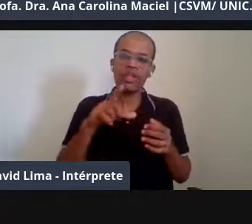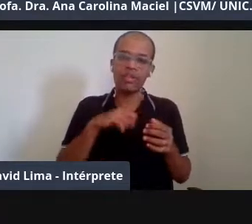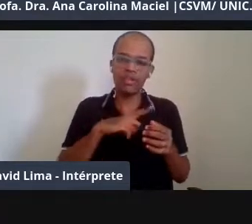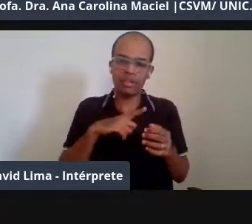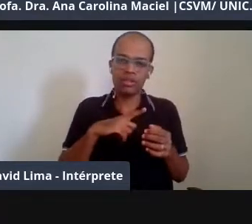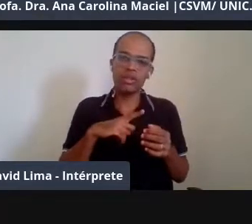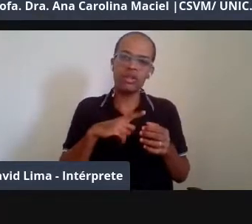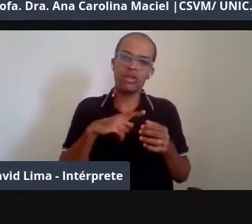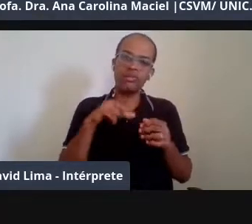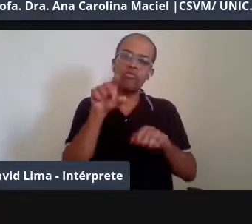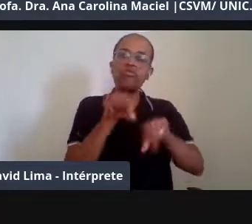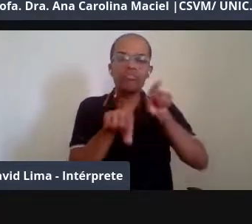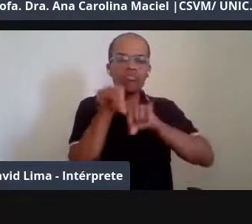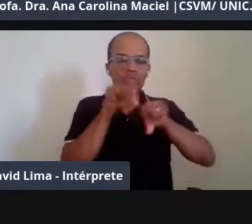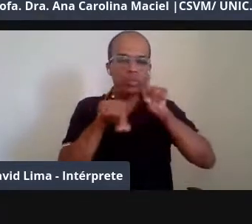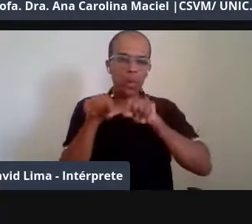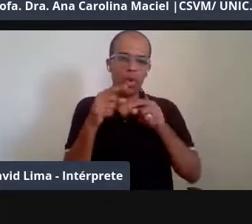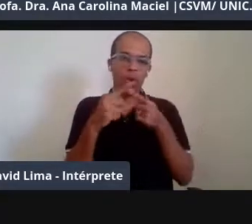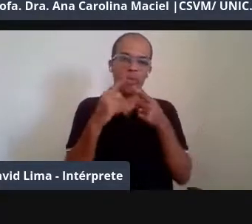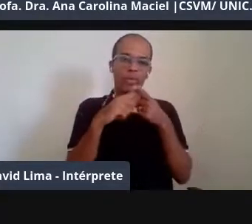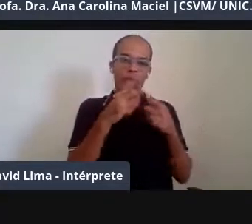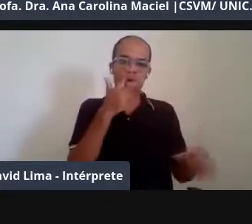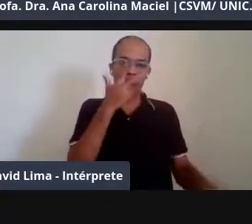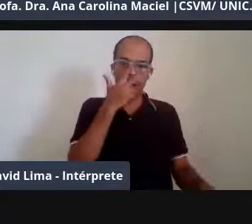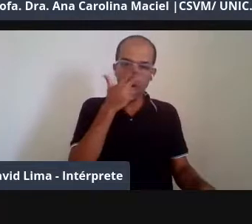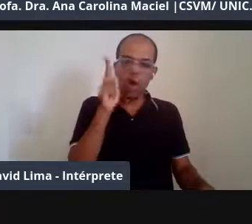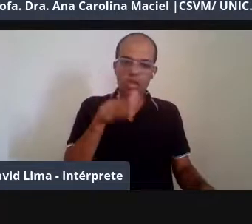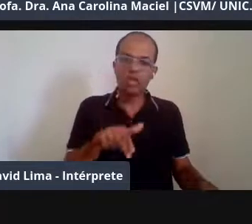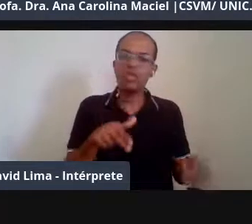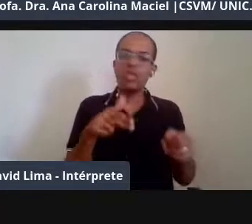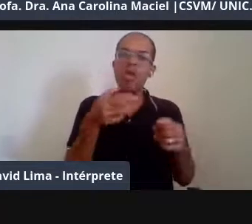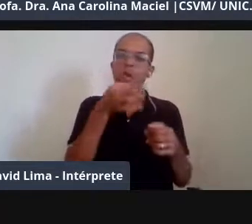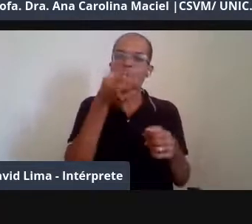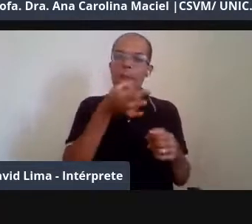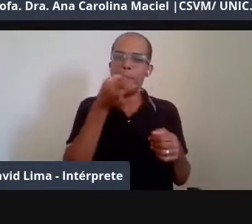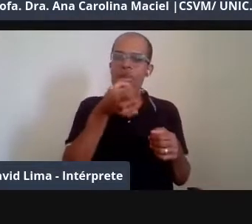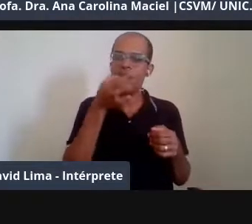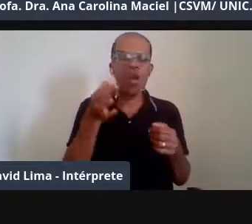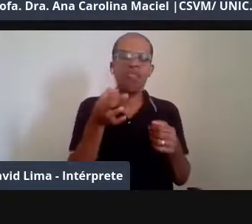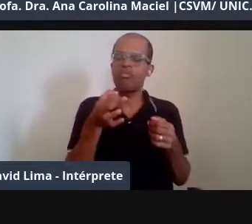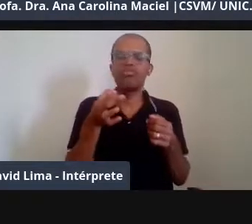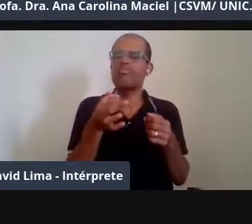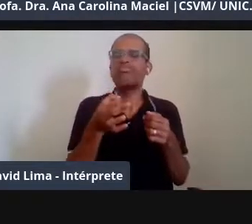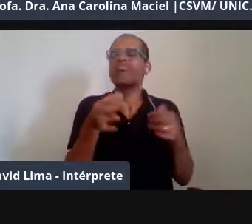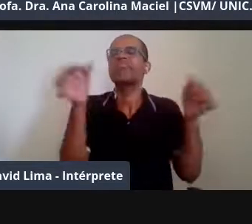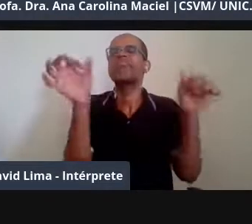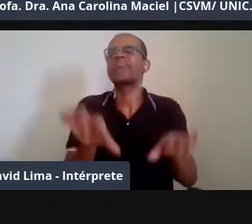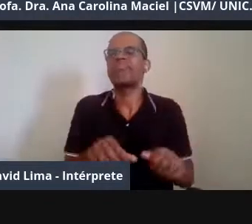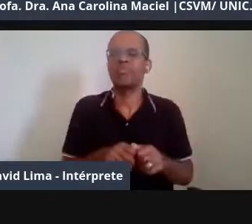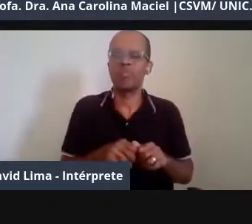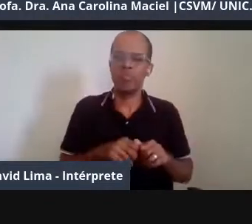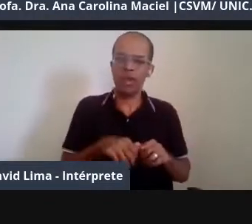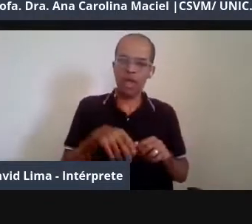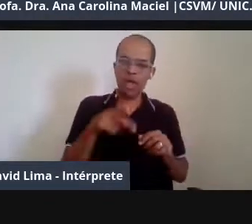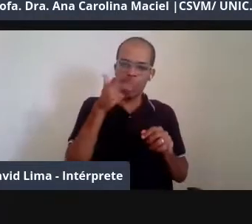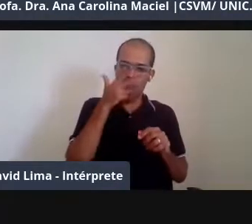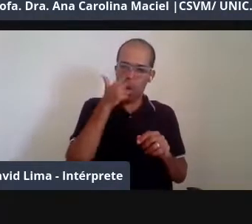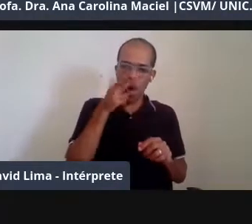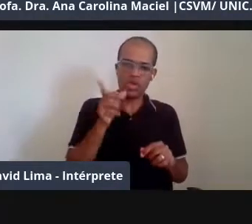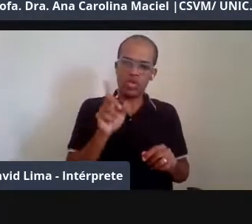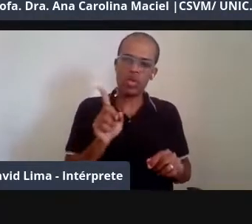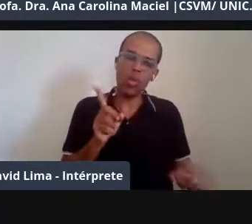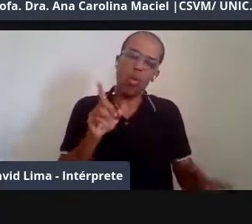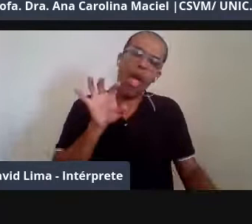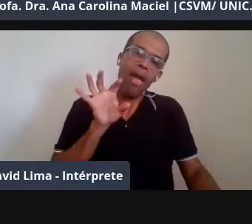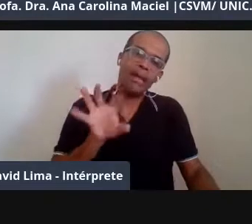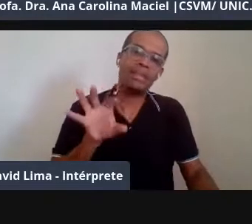de filtragem, porque eu acho que são comentários bastante contraproducentes, né? E eu acho que não é essa forma